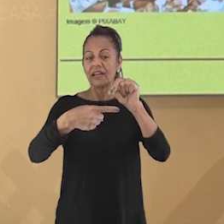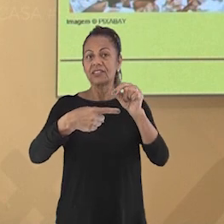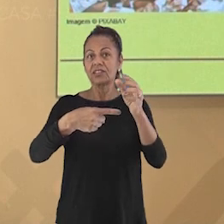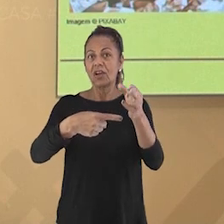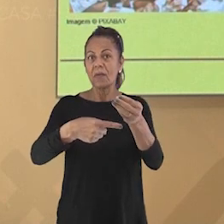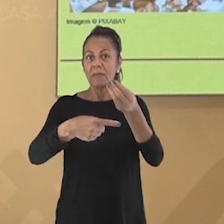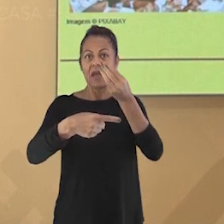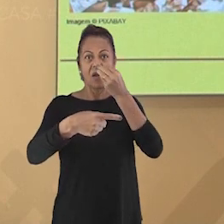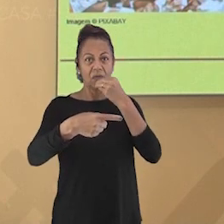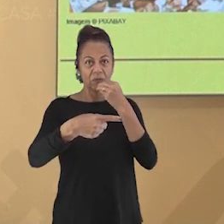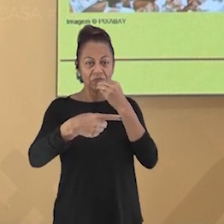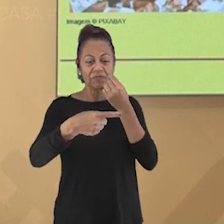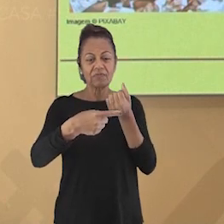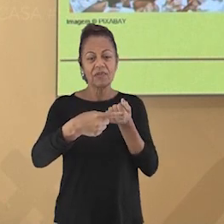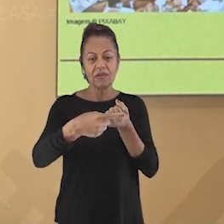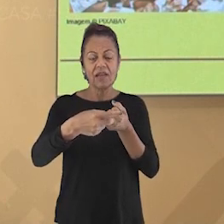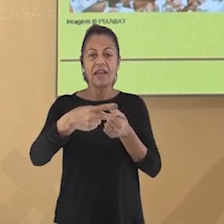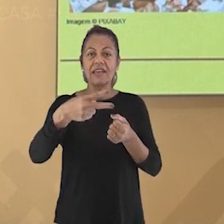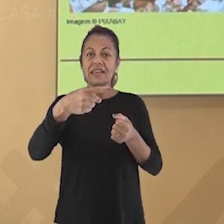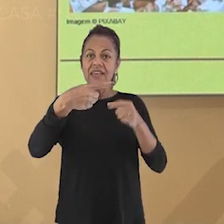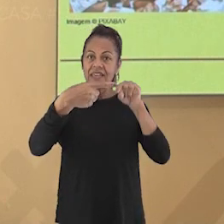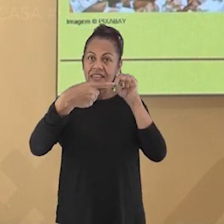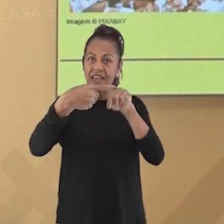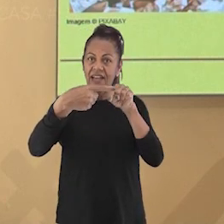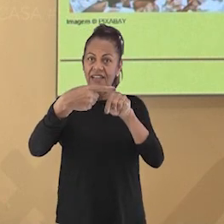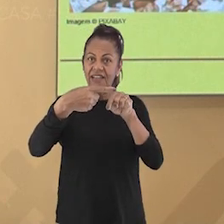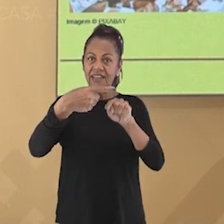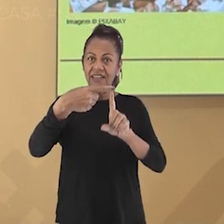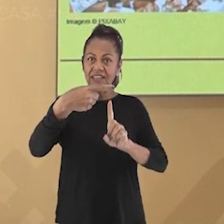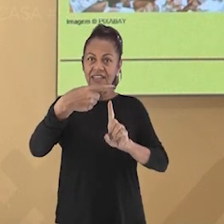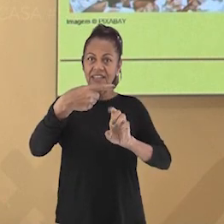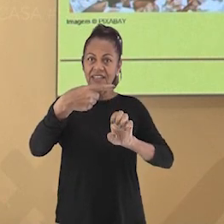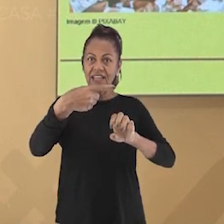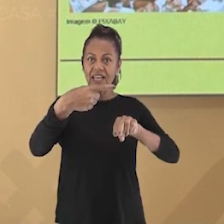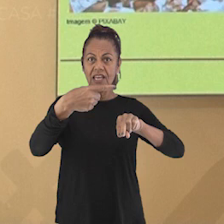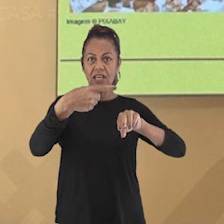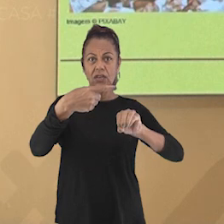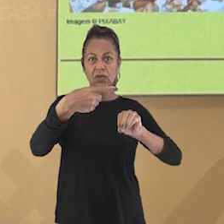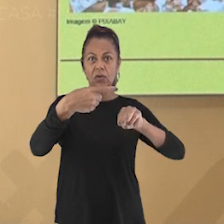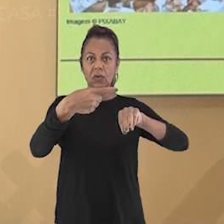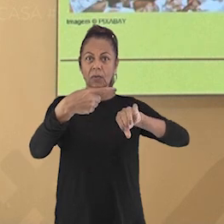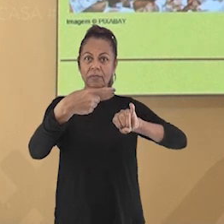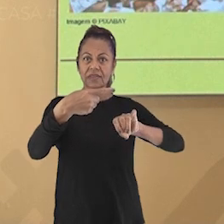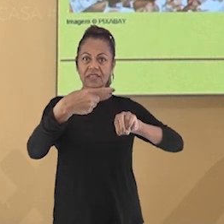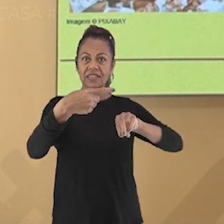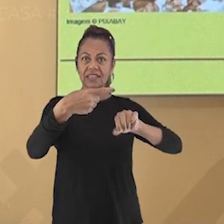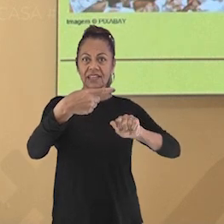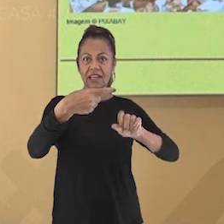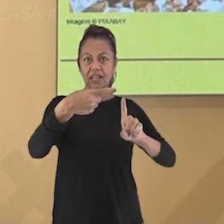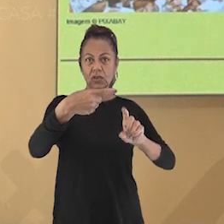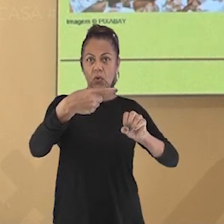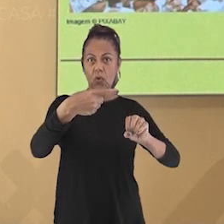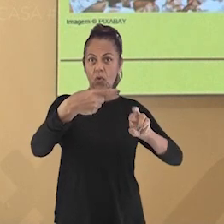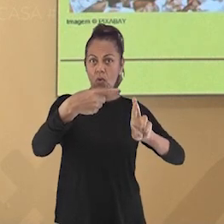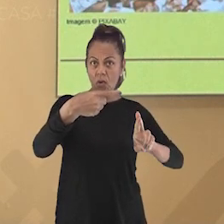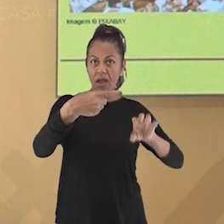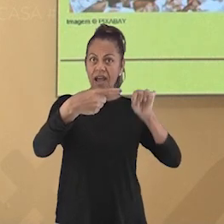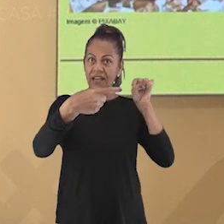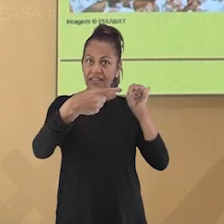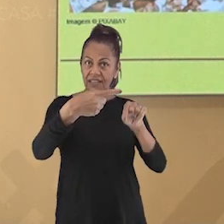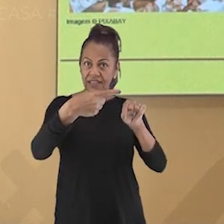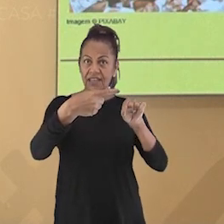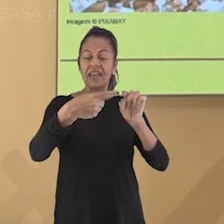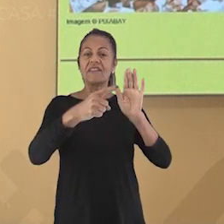denominador. E ele vai indicar sempre o todo, o total de partes do meu produto. No caso, a